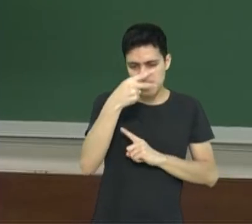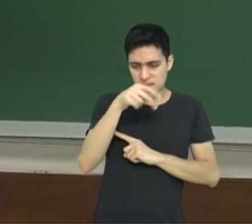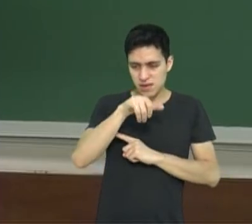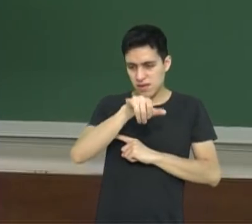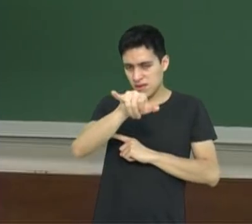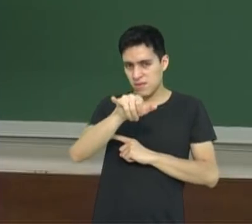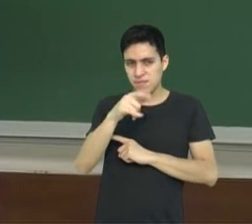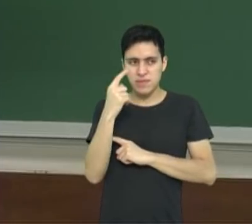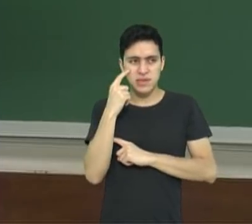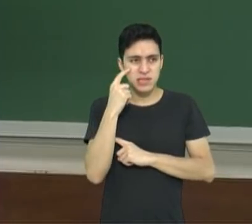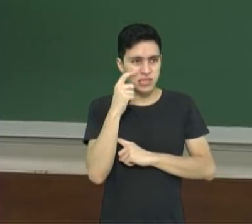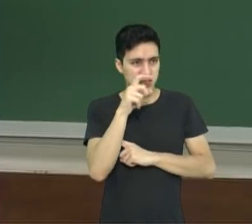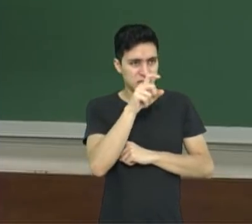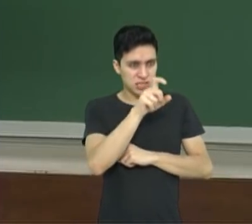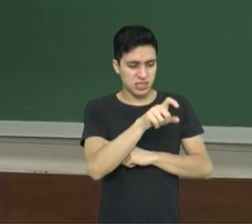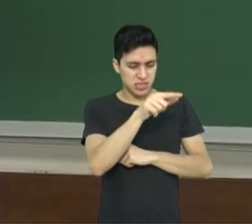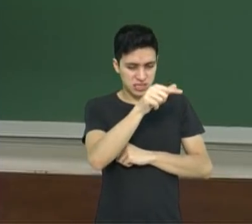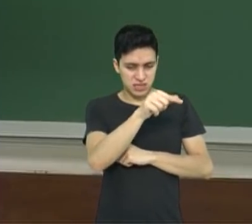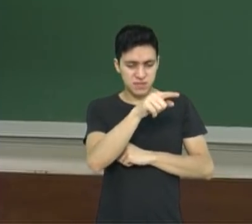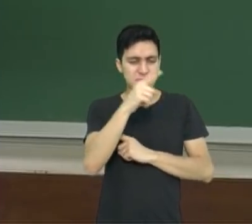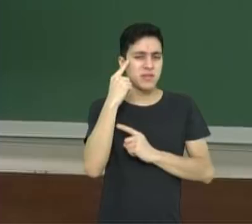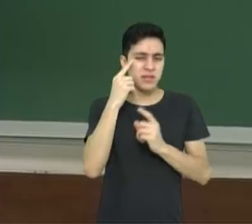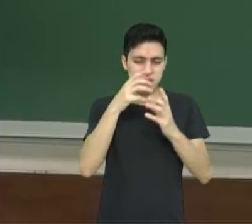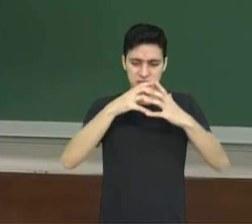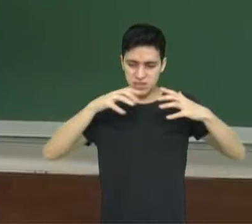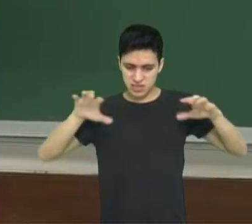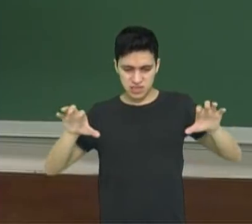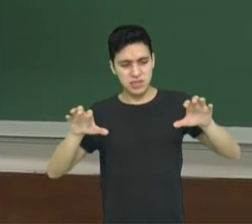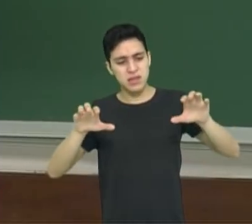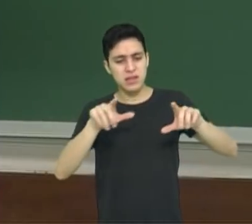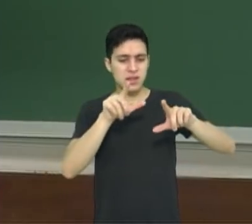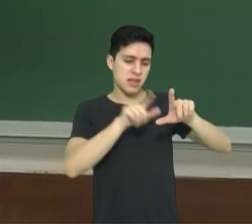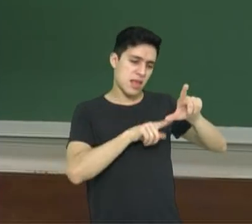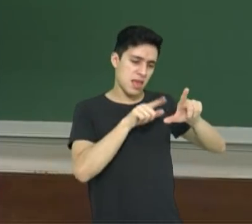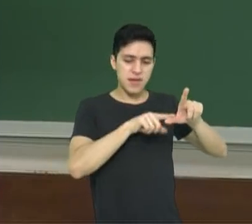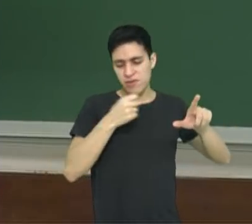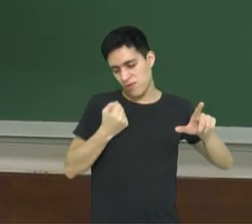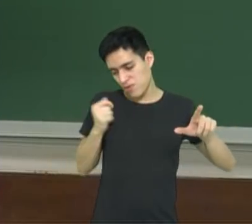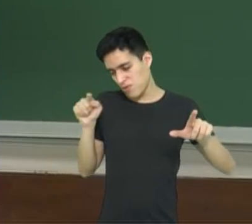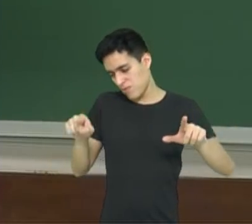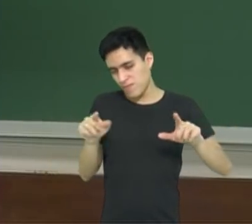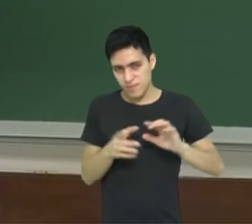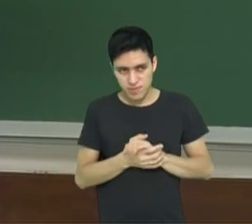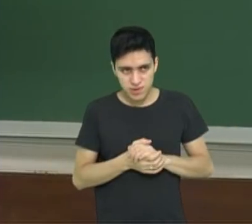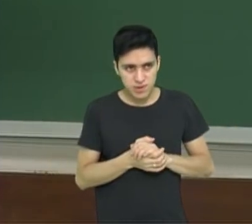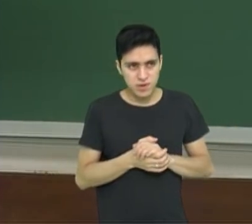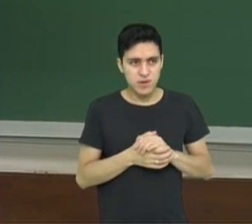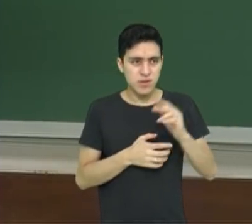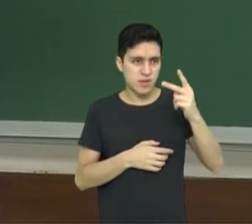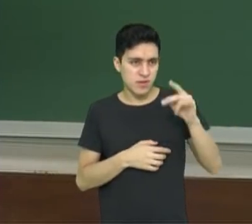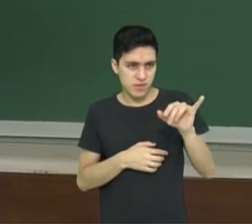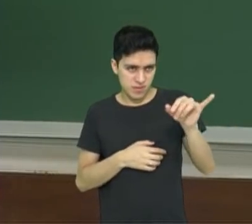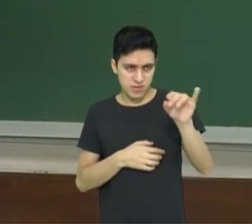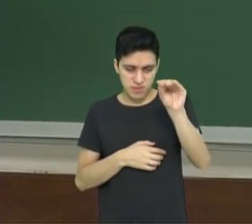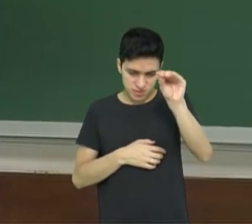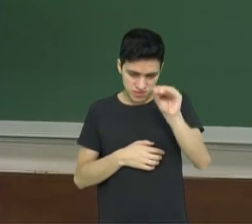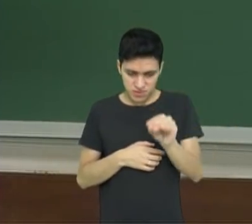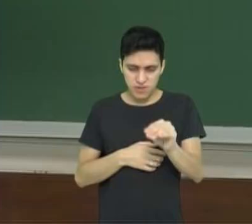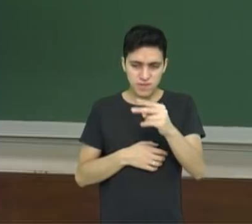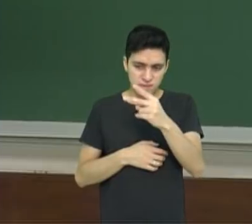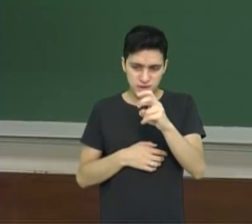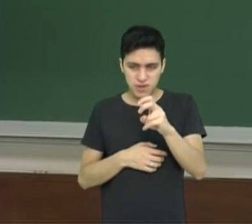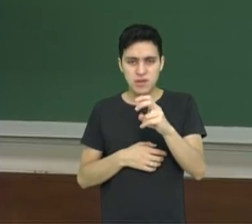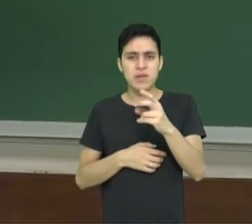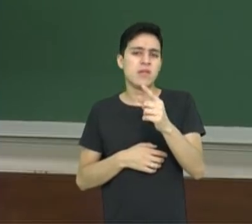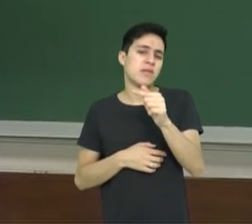25. O x é 7. Então, você separa a letra para um lado, número para o outro, ó. 2y, copia o 25, o